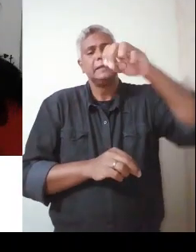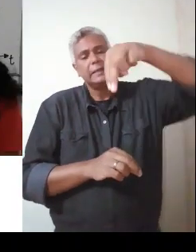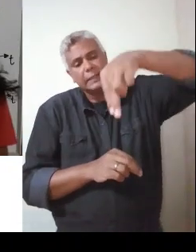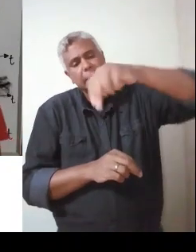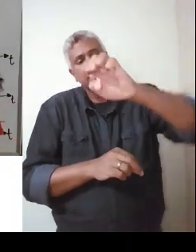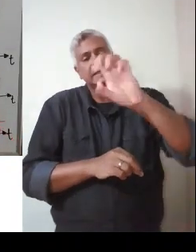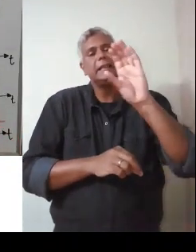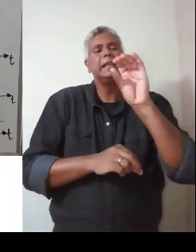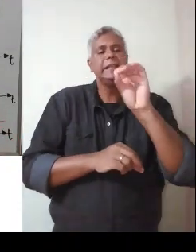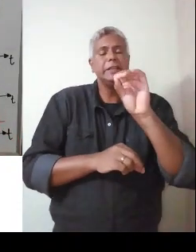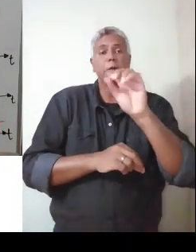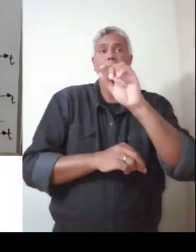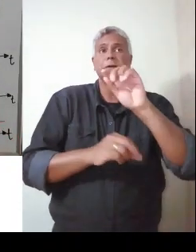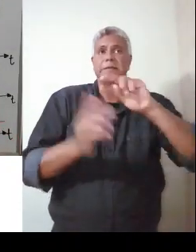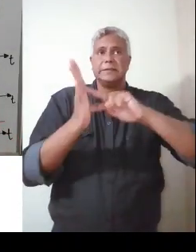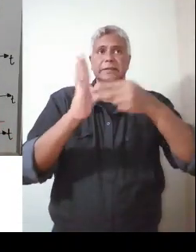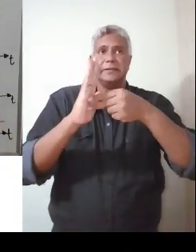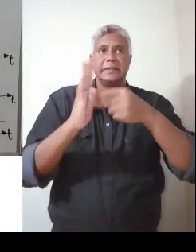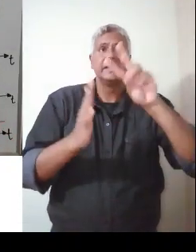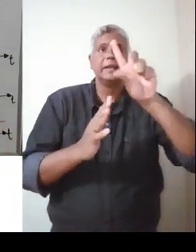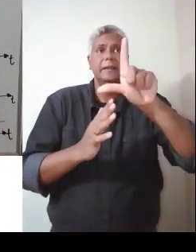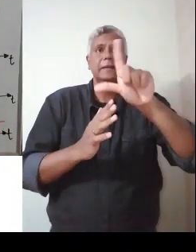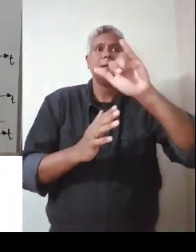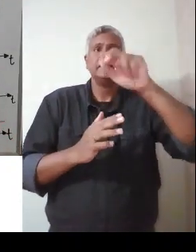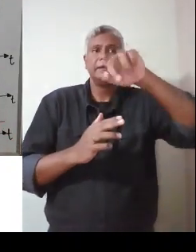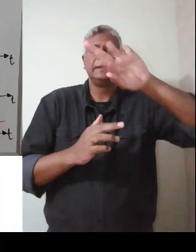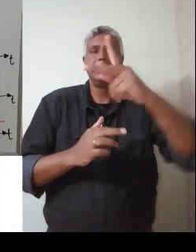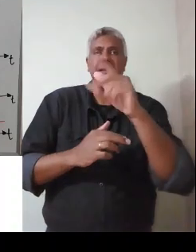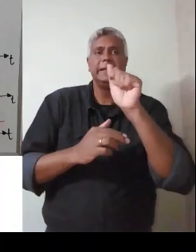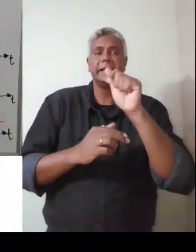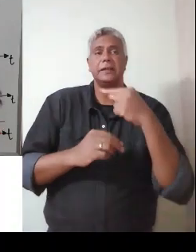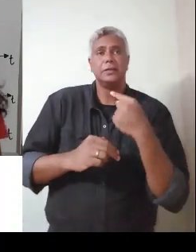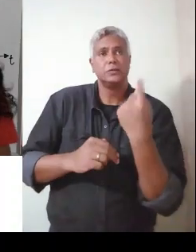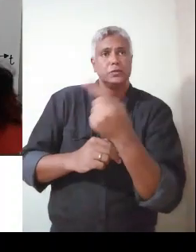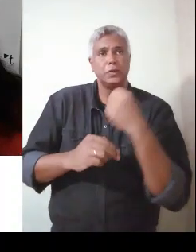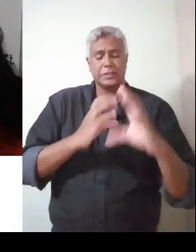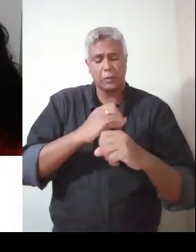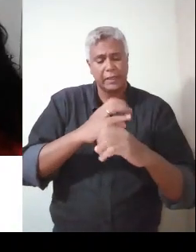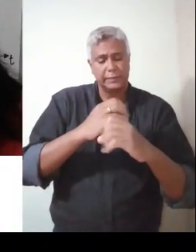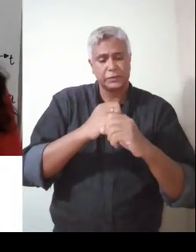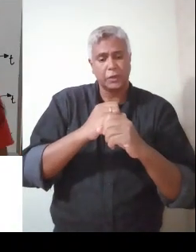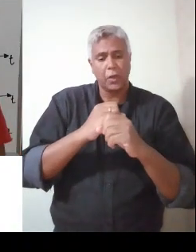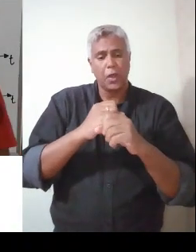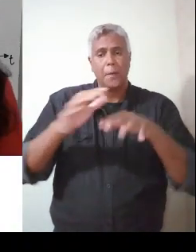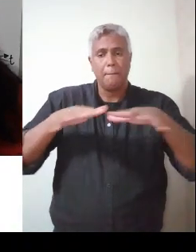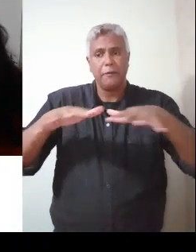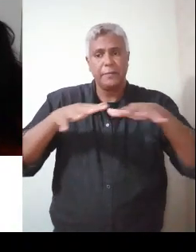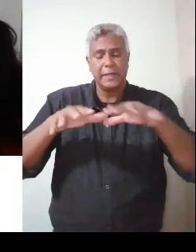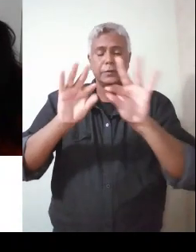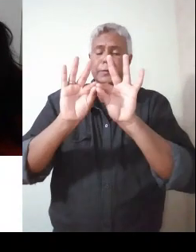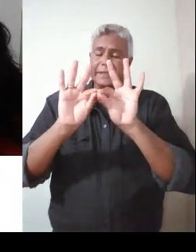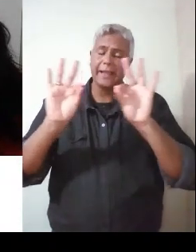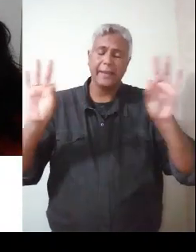linha. Então, analisaremos somente movimentos em linha reta. Ao observarmos